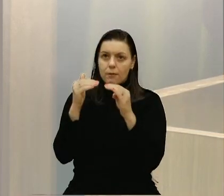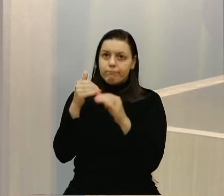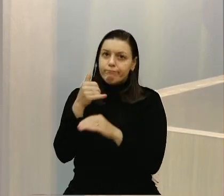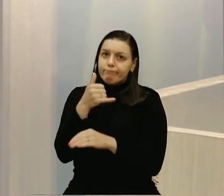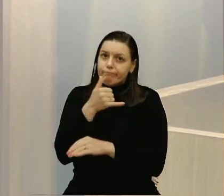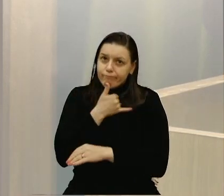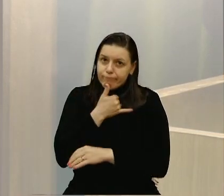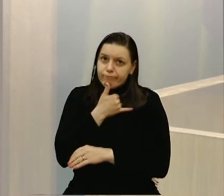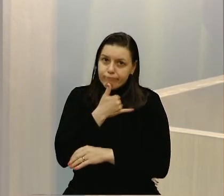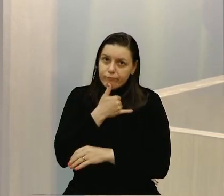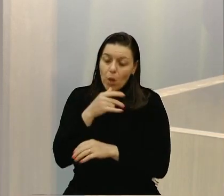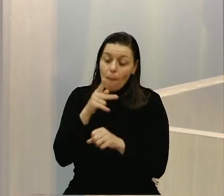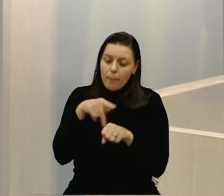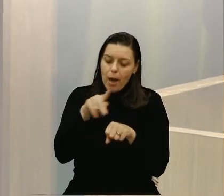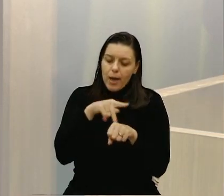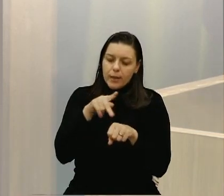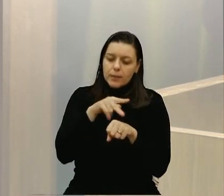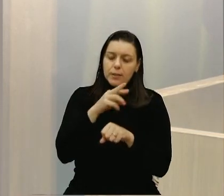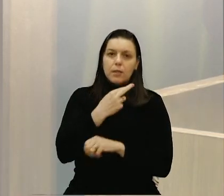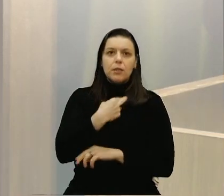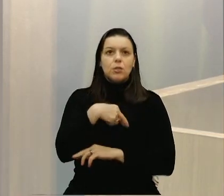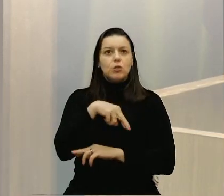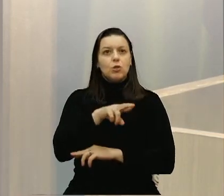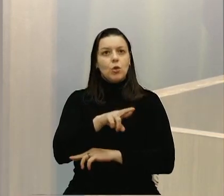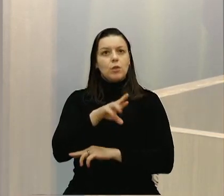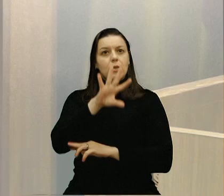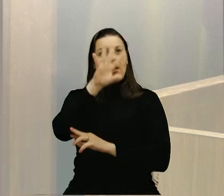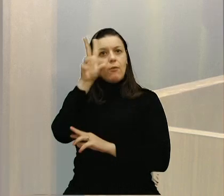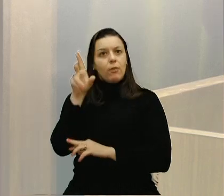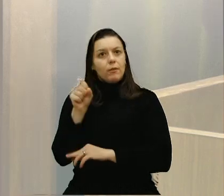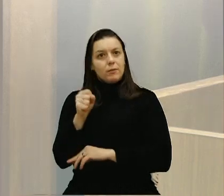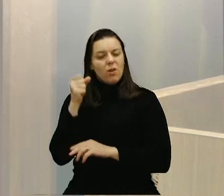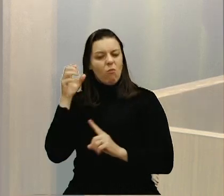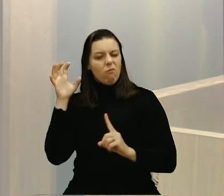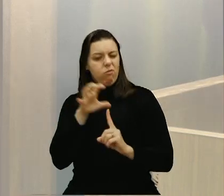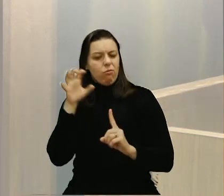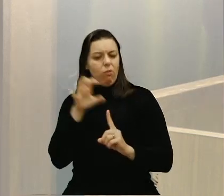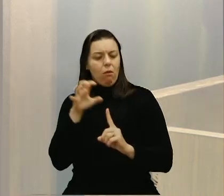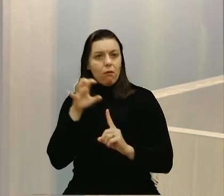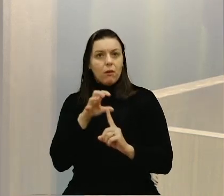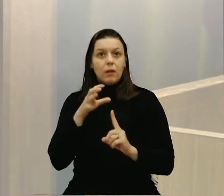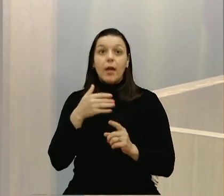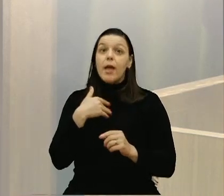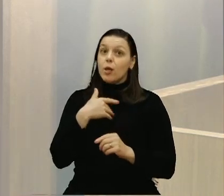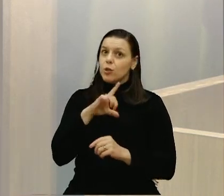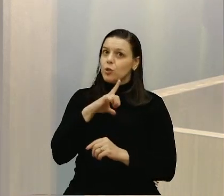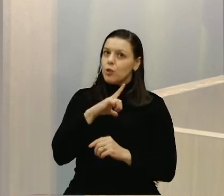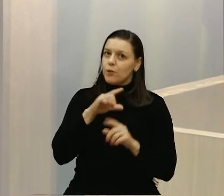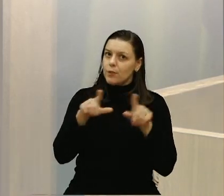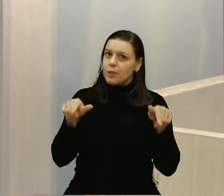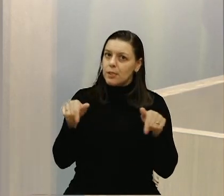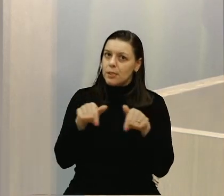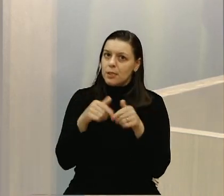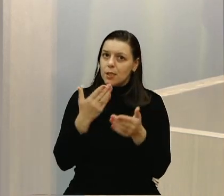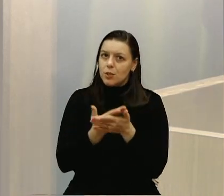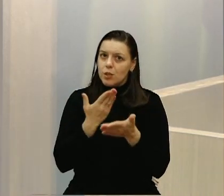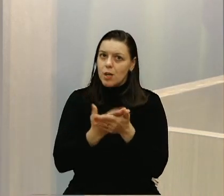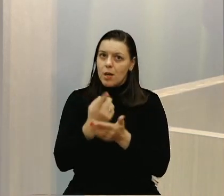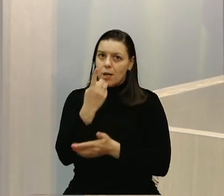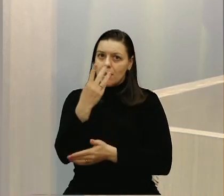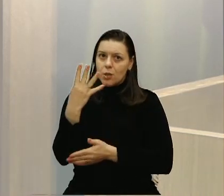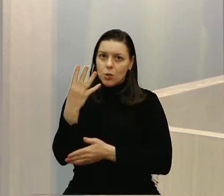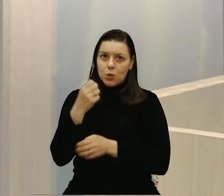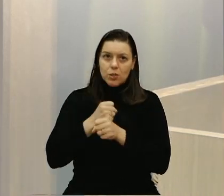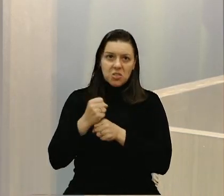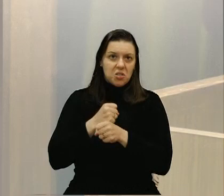a gente vive num país ainda que as religiões de matriz africana são atacadas. Eu estive em sala de aula durante 14 anos, e